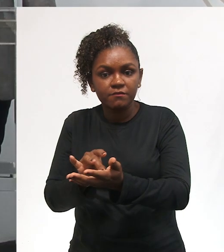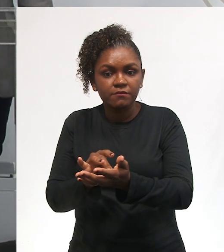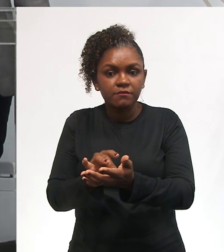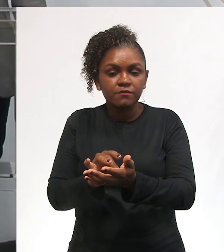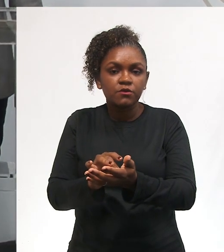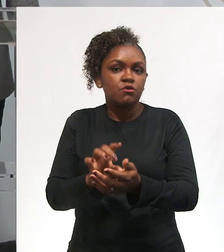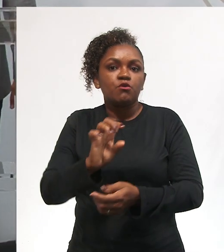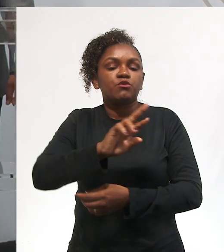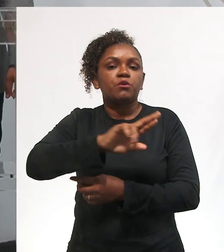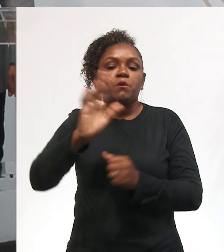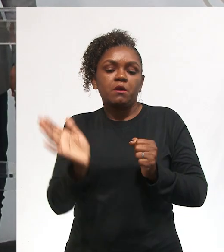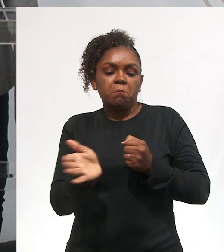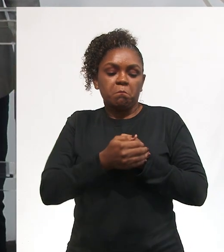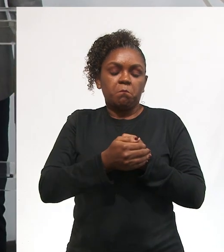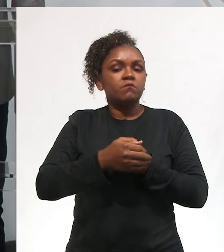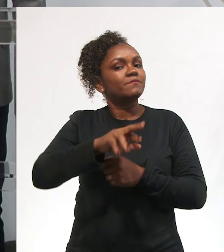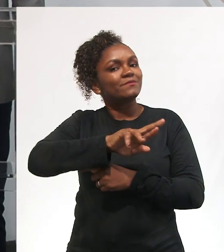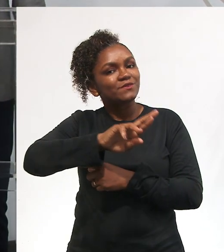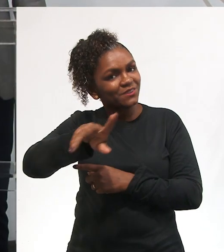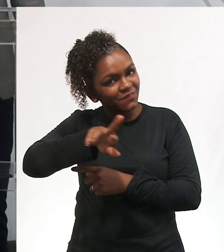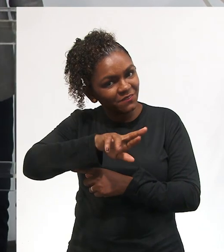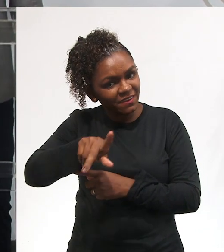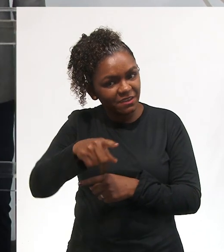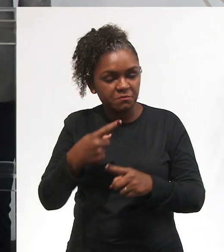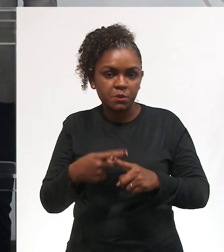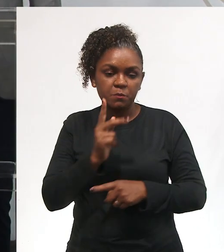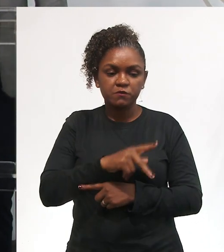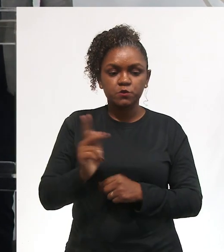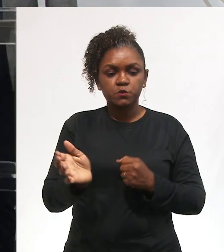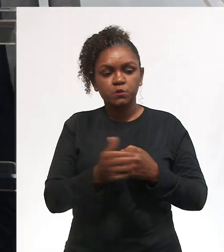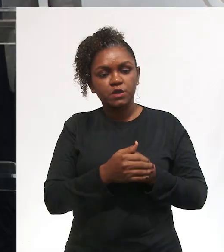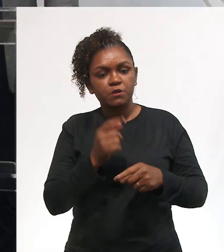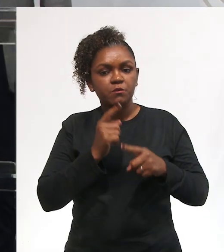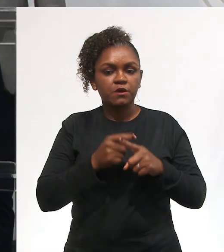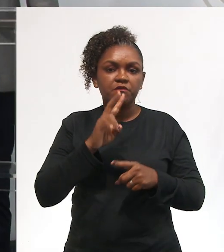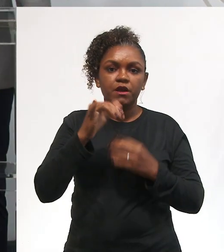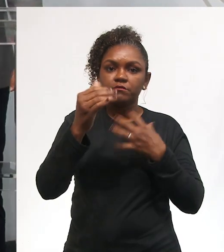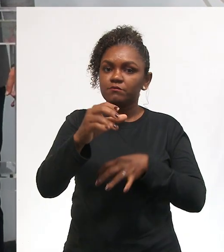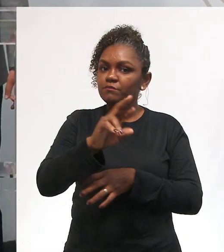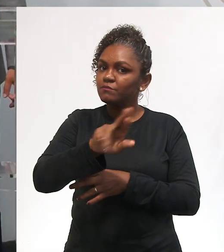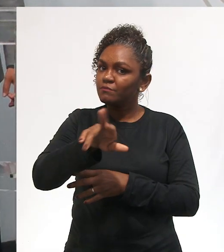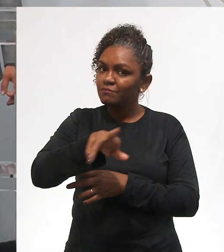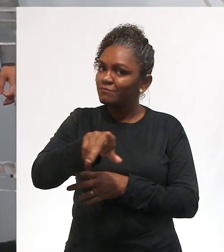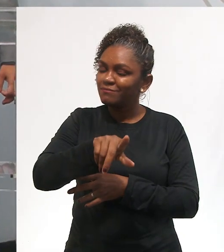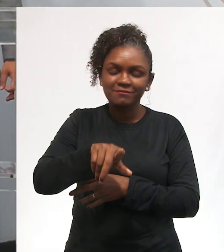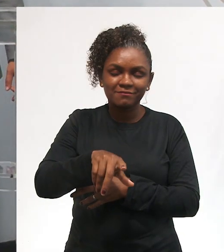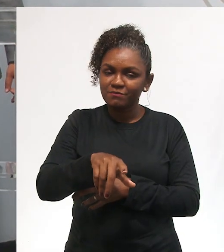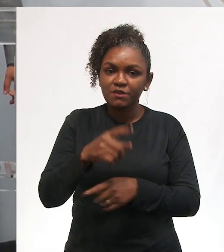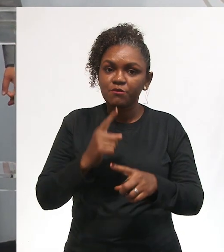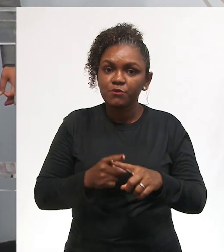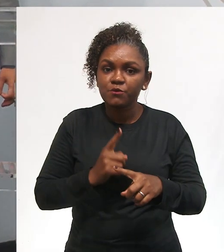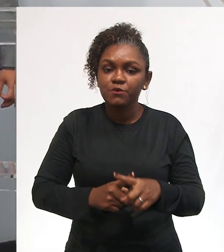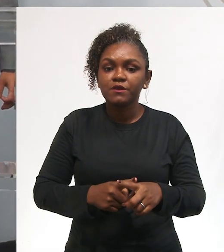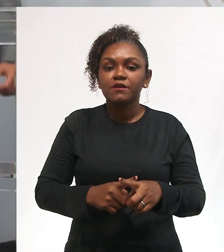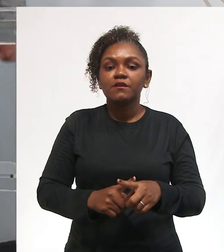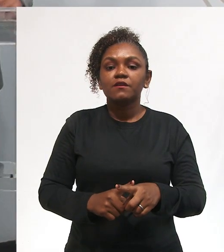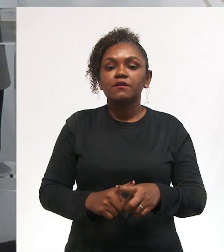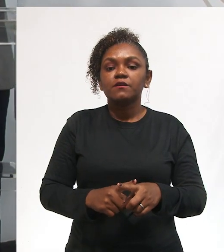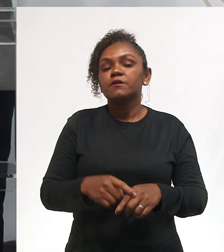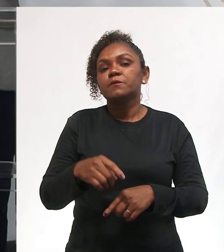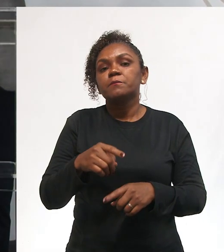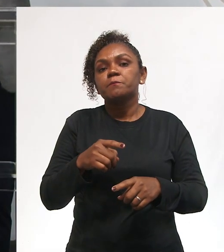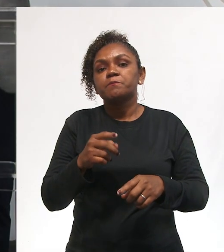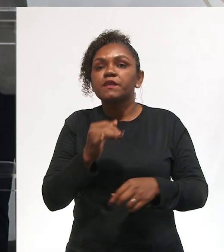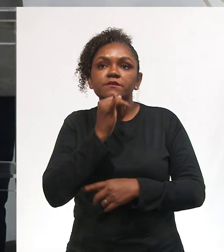que está escondido porque o professor escondeu aquilo ali porque vai cair em concurso público. Não é isso, pessoal. Ficou oculto por isso que eu comentei, porque